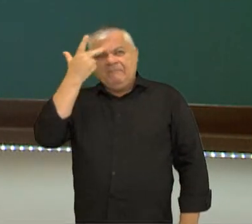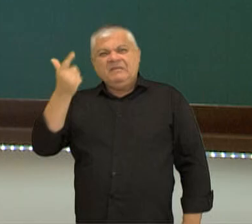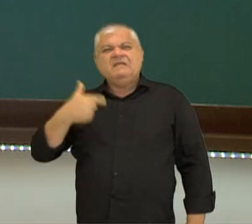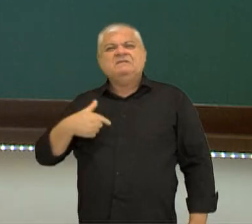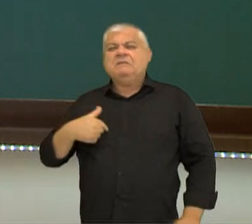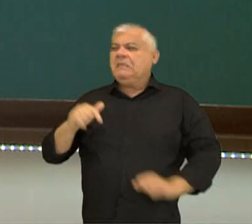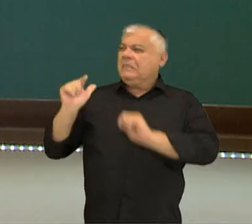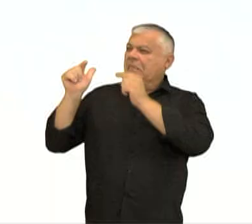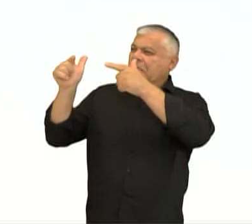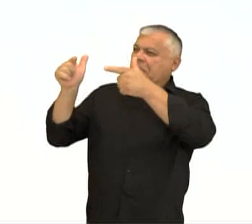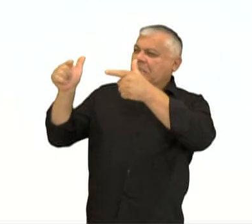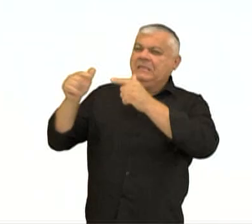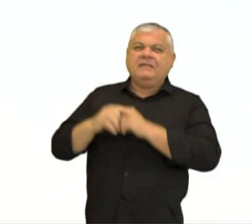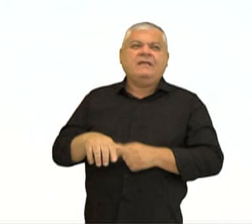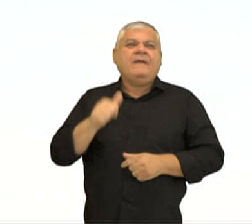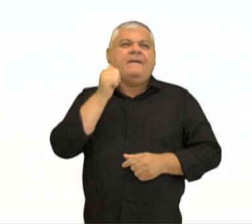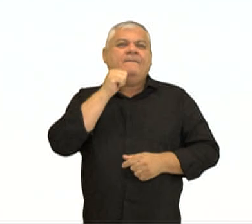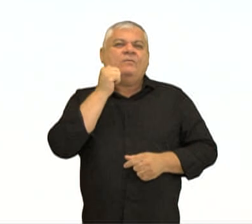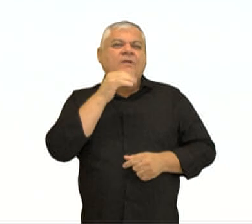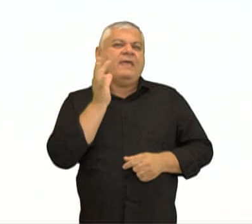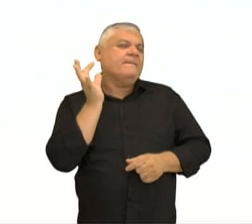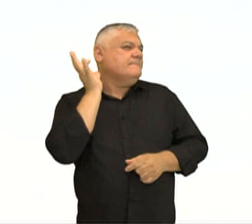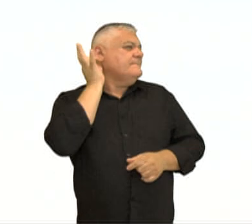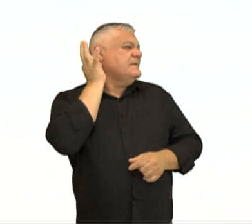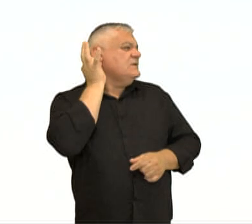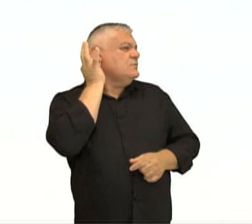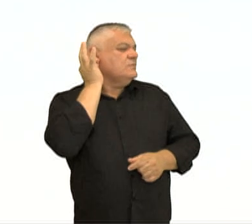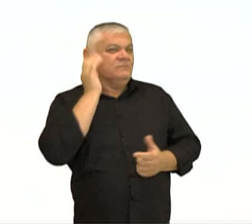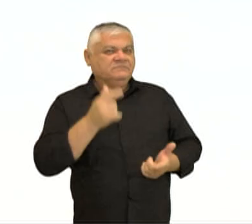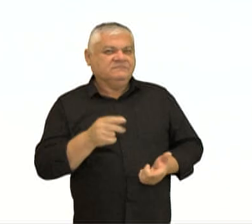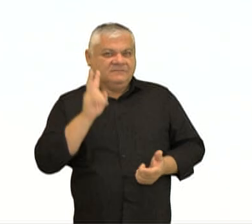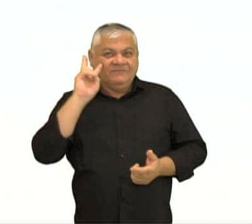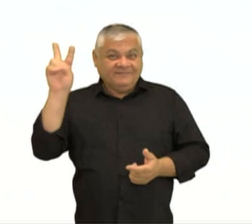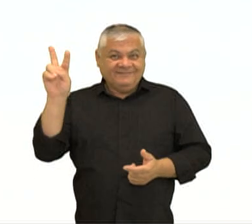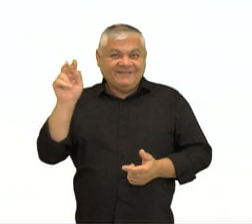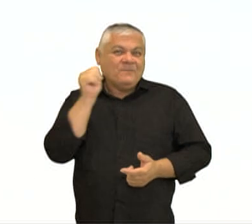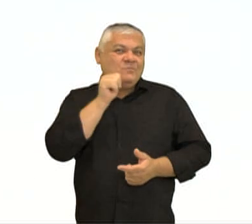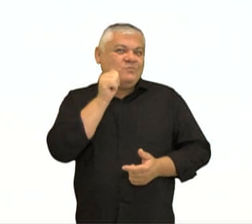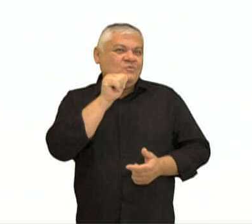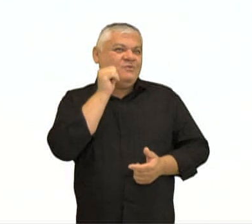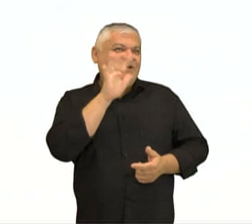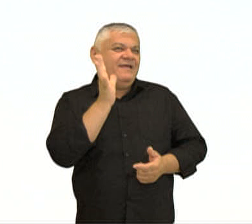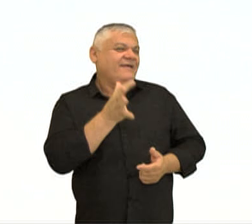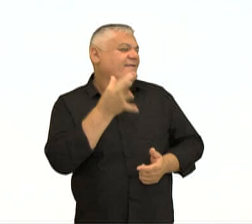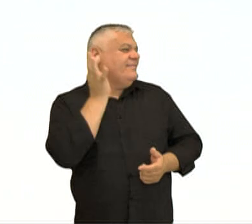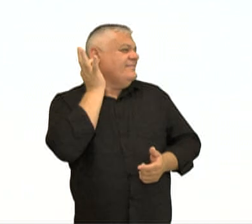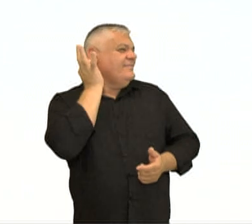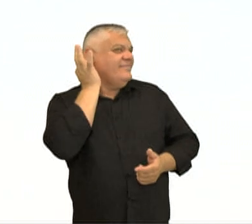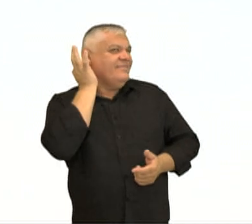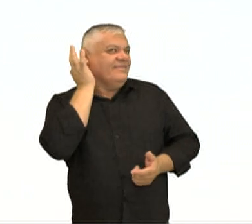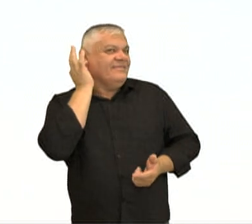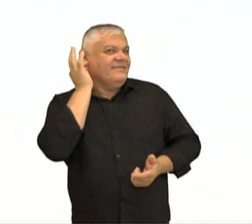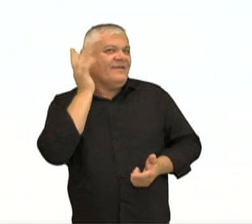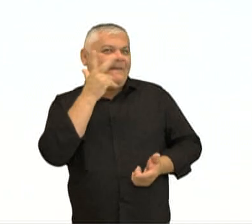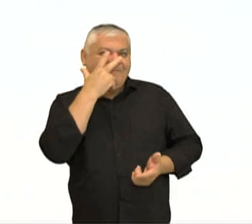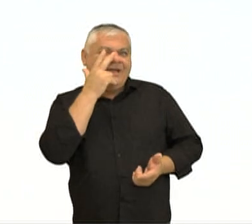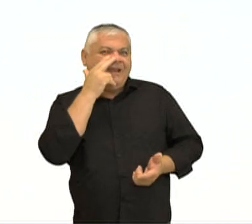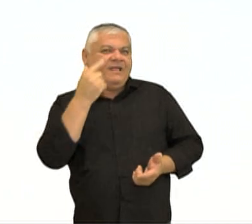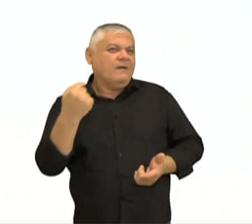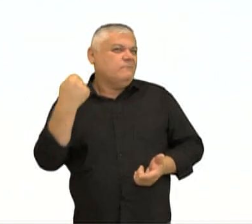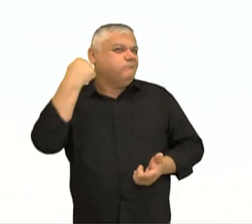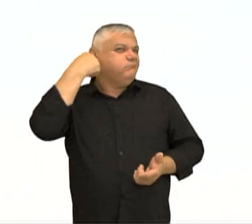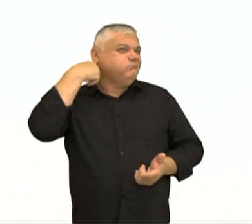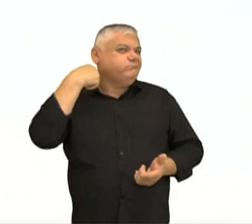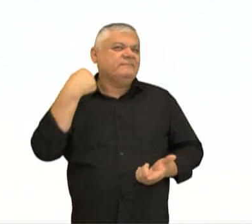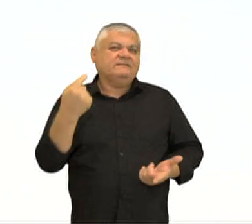a moça com brinco de pérola, e aqui ele faz a garota, né, com tímpano rompido, porque daí ele